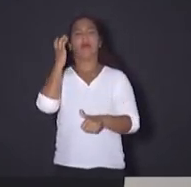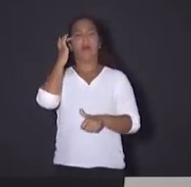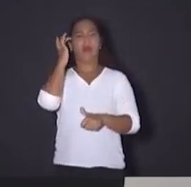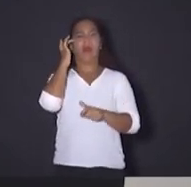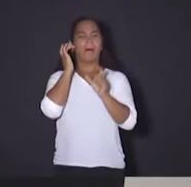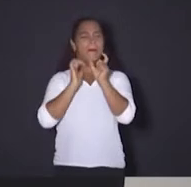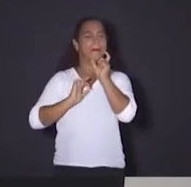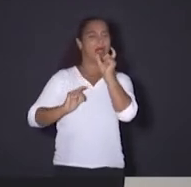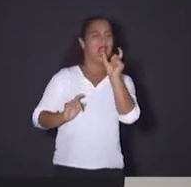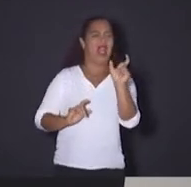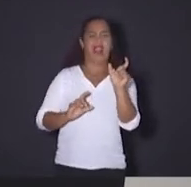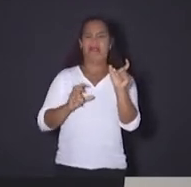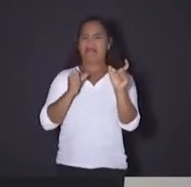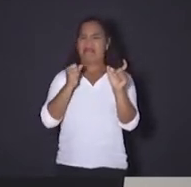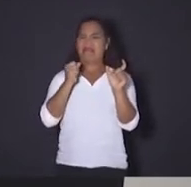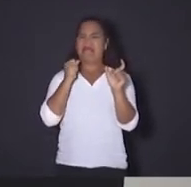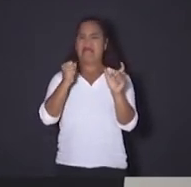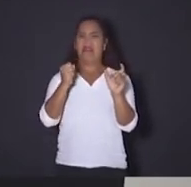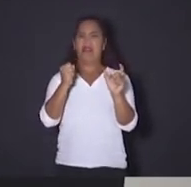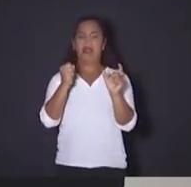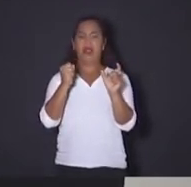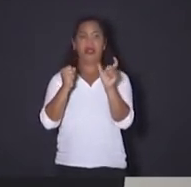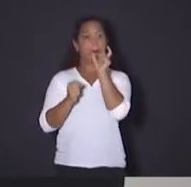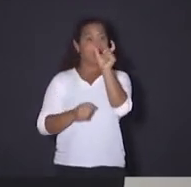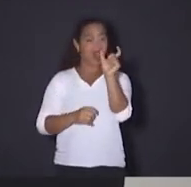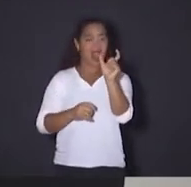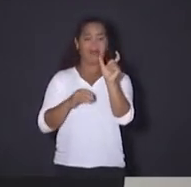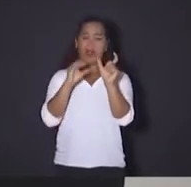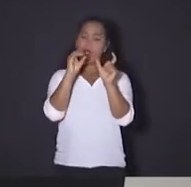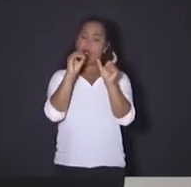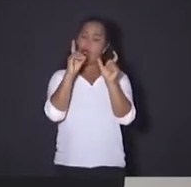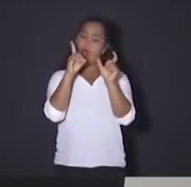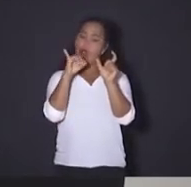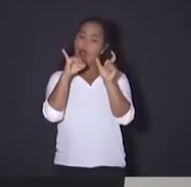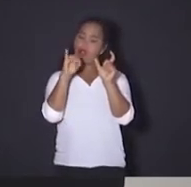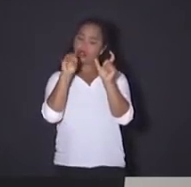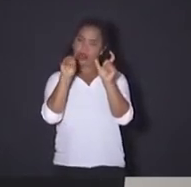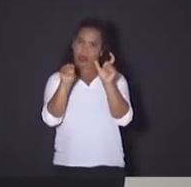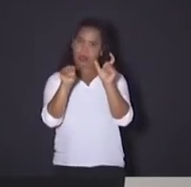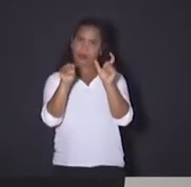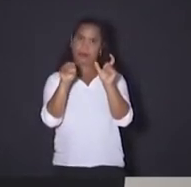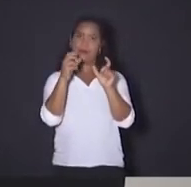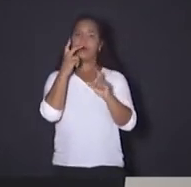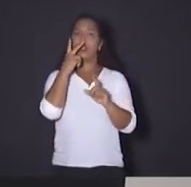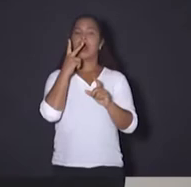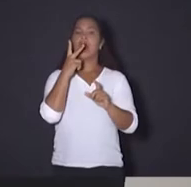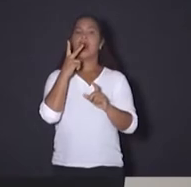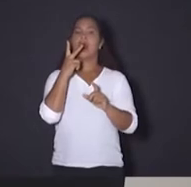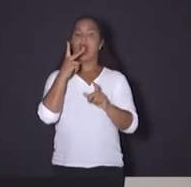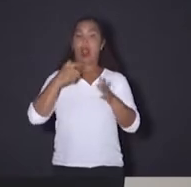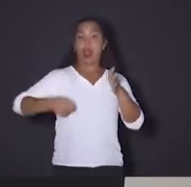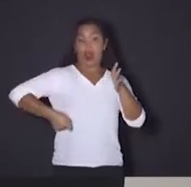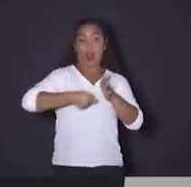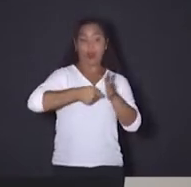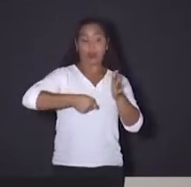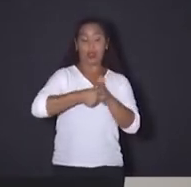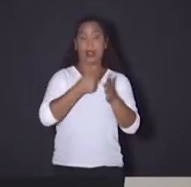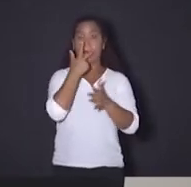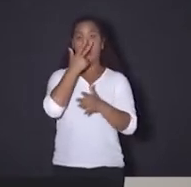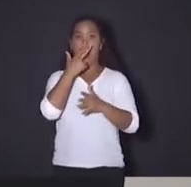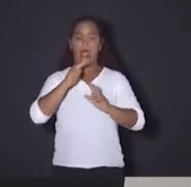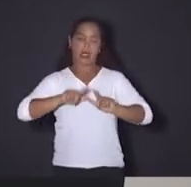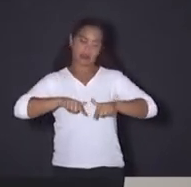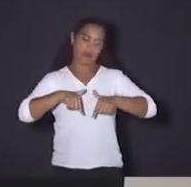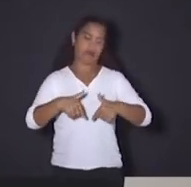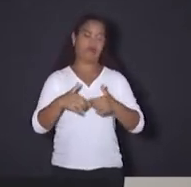tão forte tão ruim quanto a palavra ódio e aí eu troquei para lutar pelo que parece óbvio é comum ver pessoas